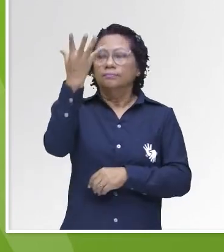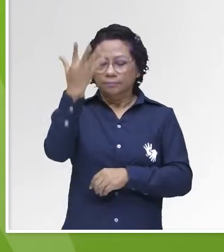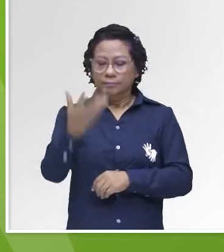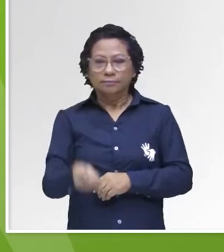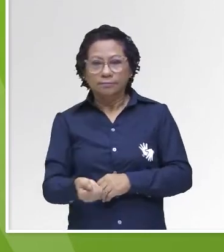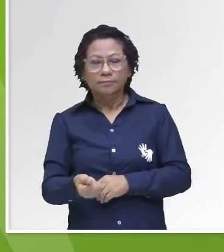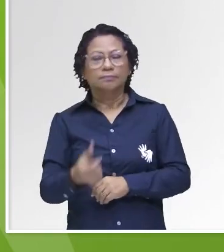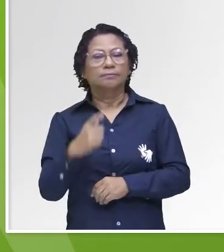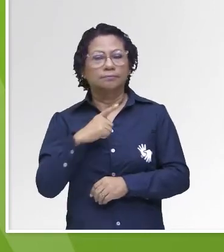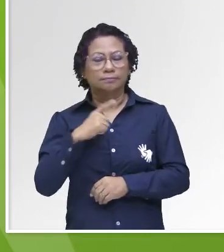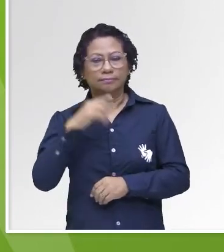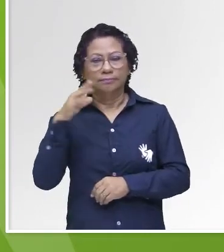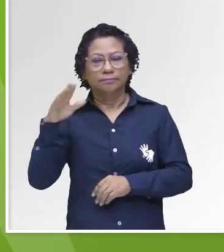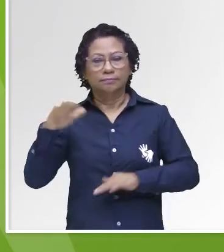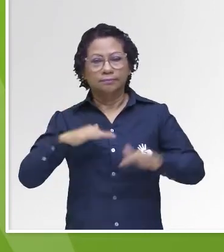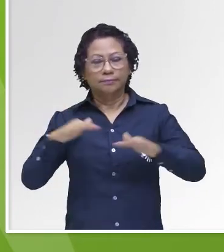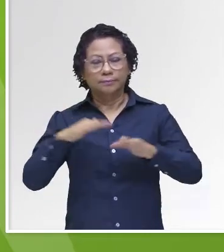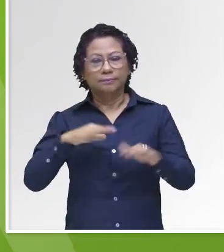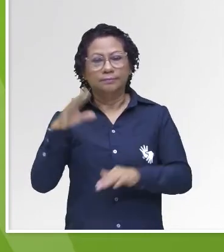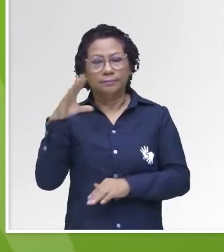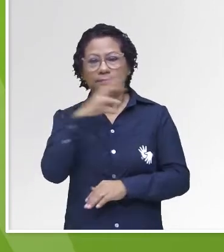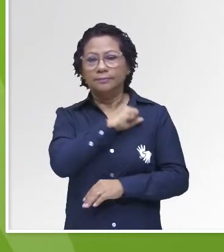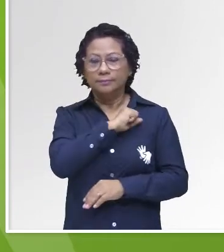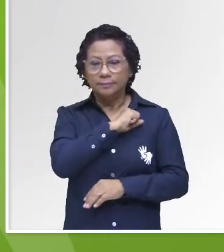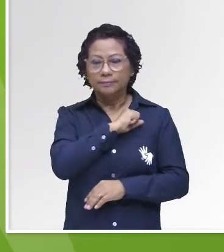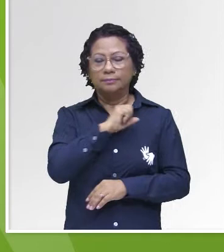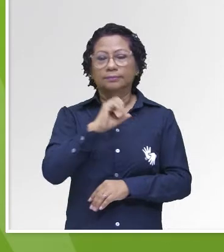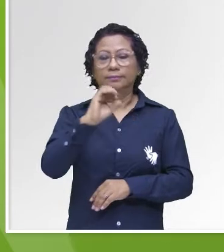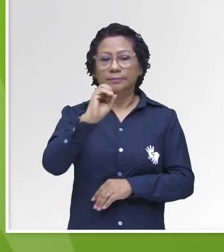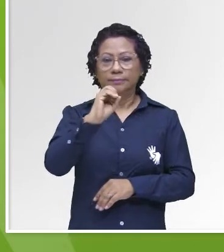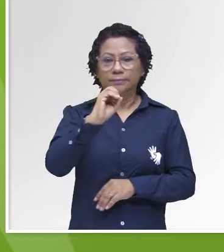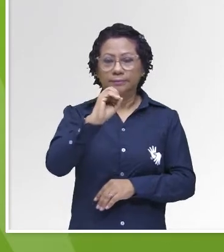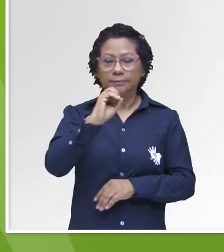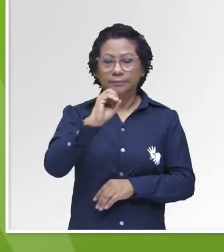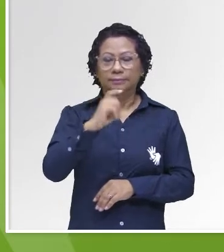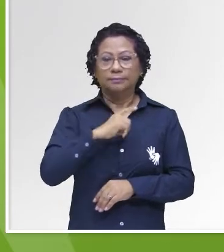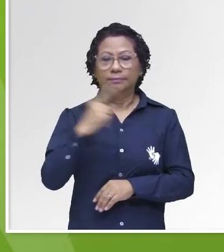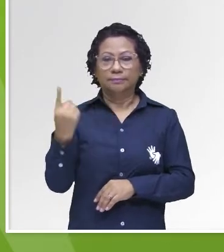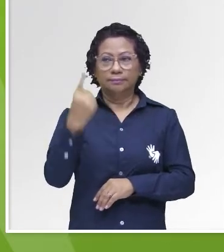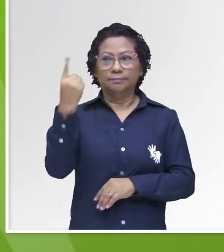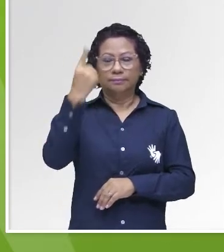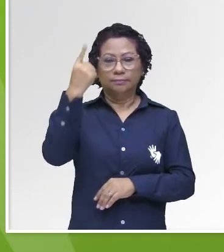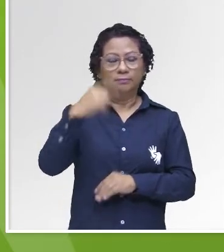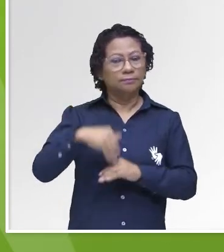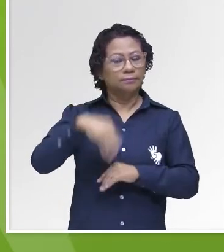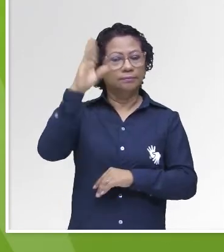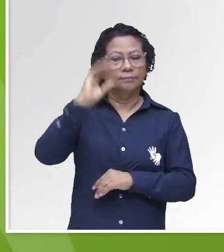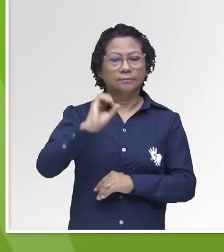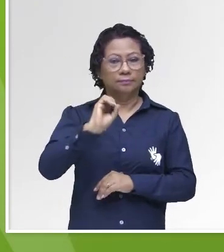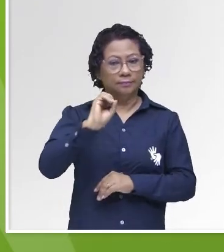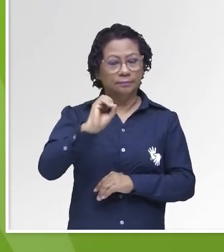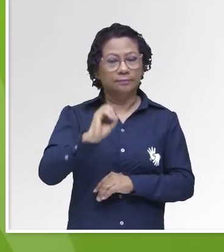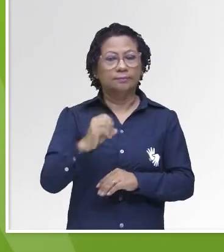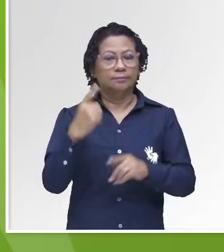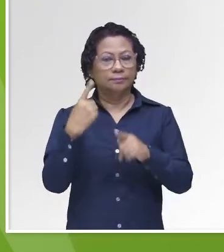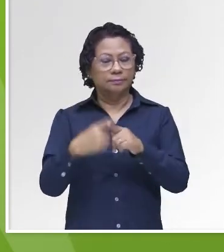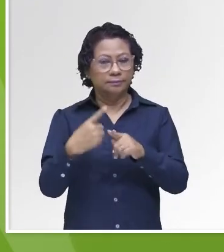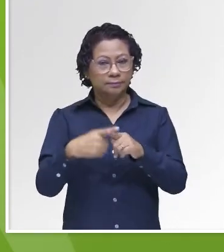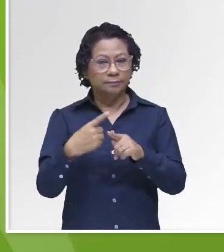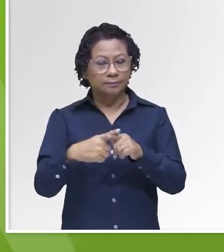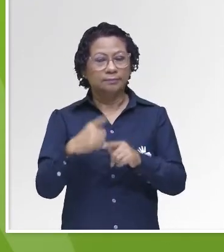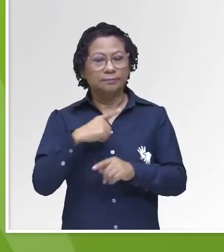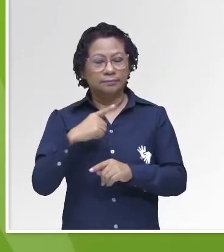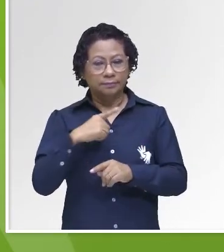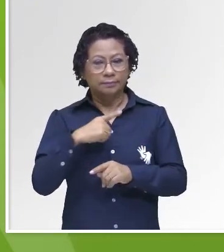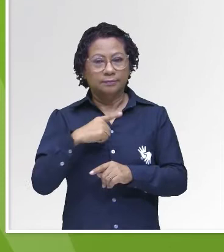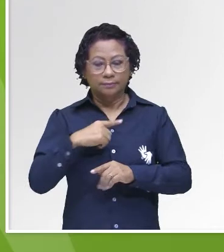admite a velocidade inicial igual a zero, requer uma altura maior que zero, porque afinal ele tem que desenvolver